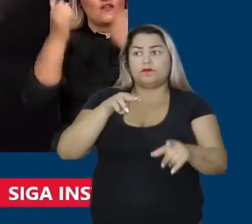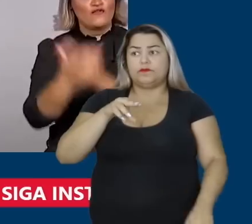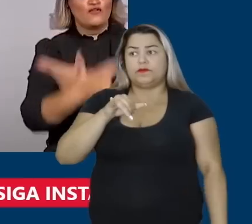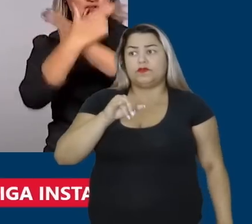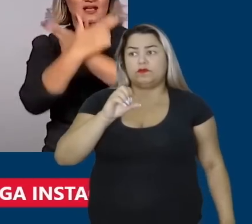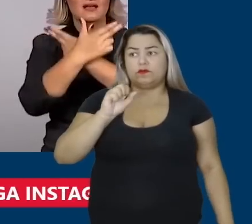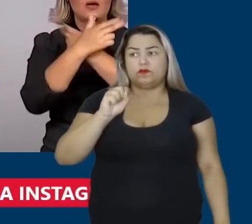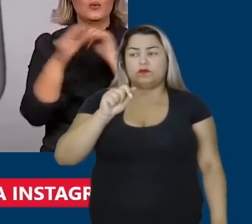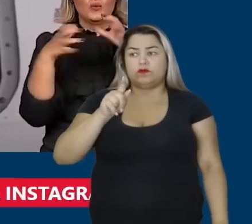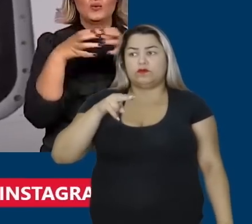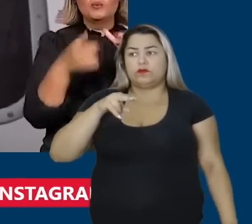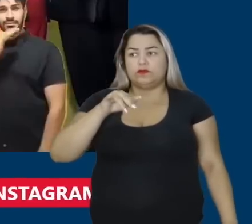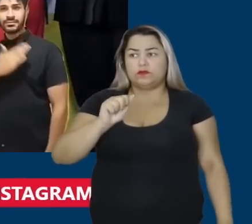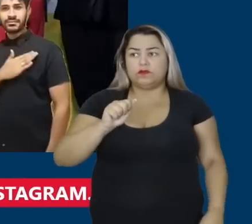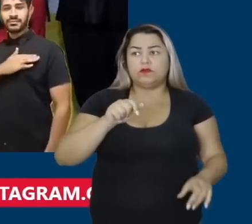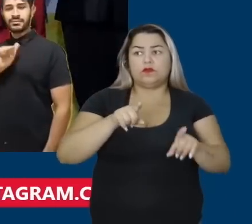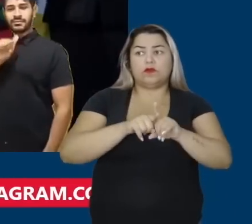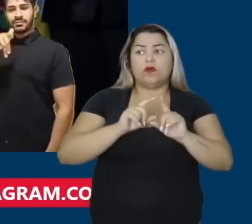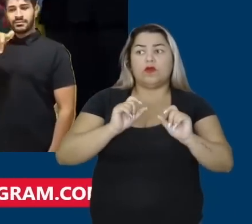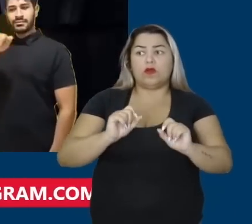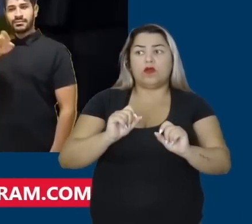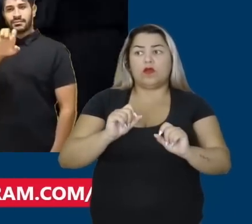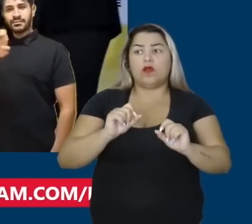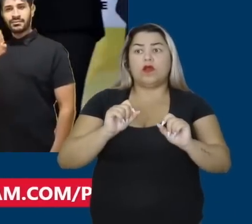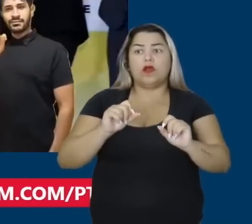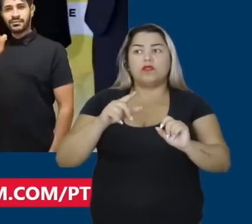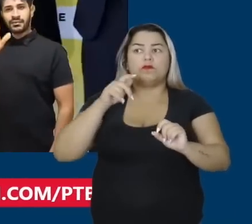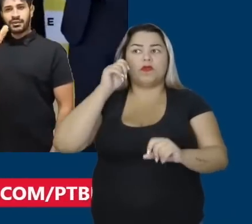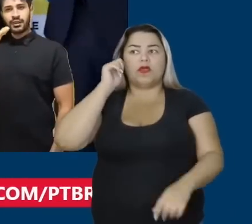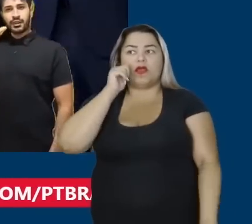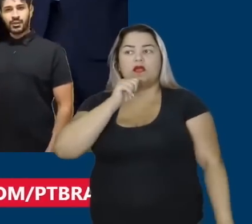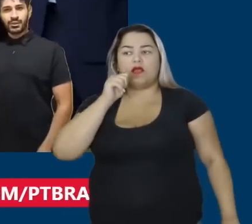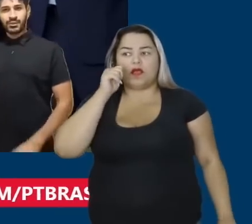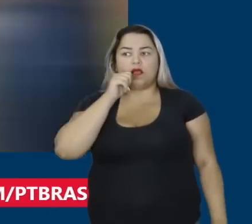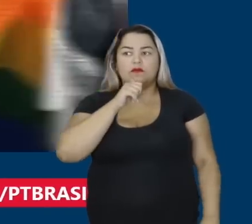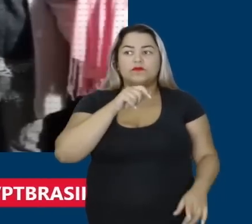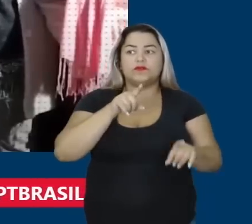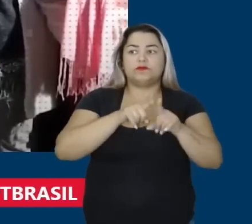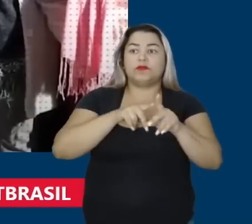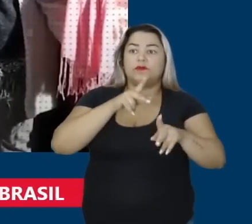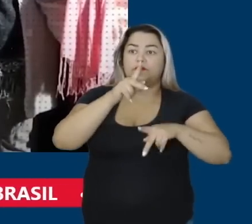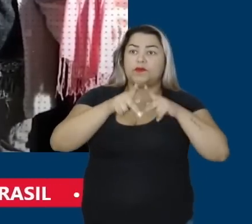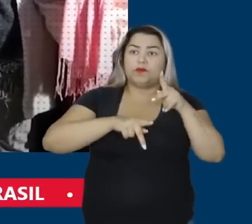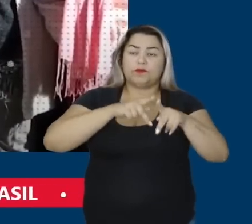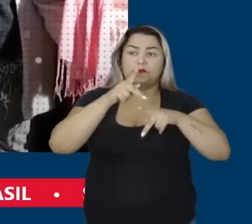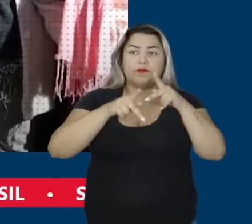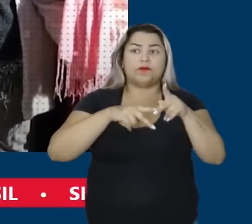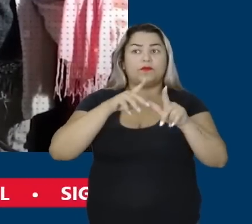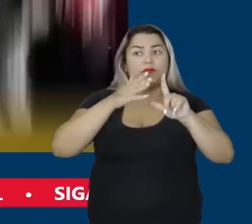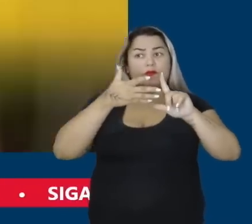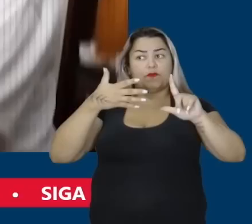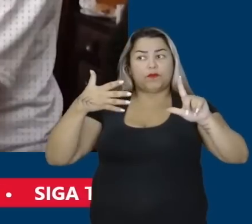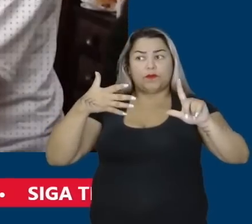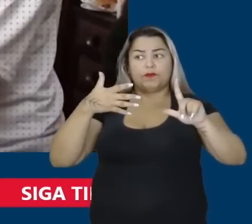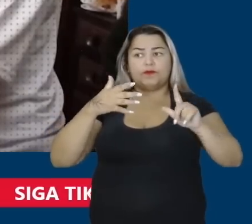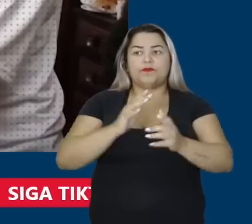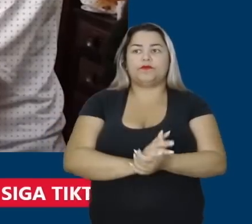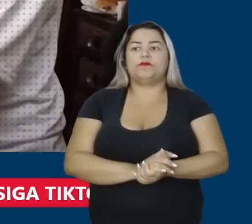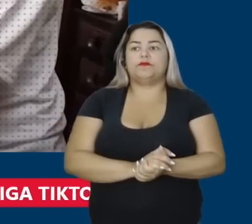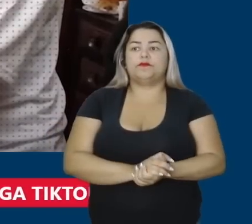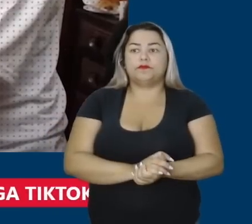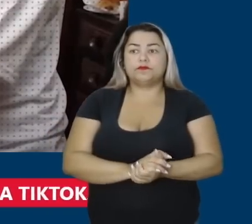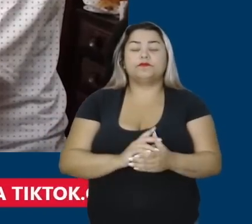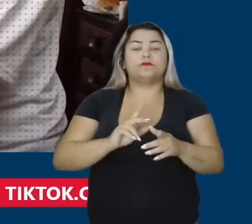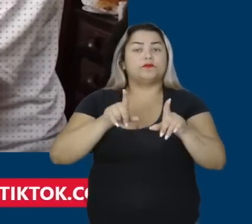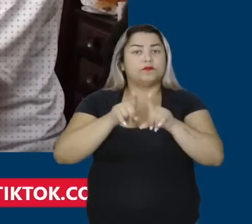e a violência social e política contra os negros, as mulheres e a população LGBTQIA+. Tais